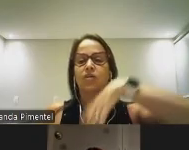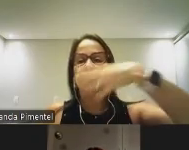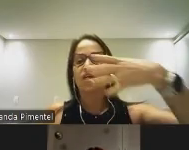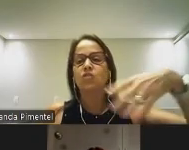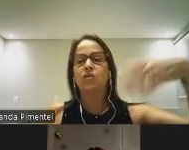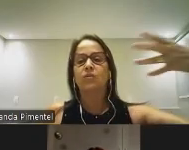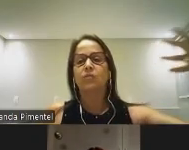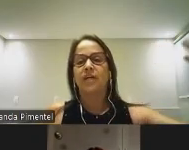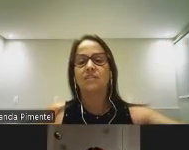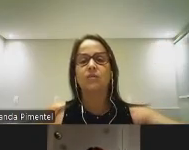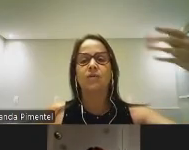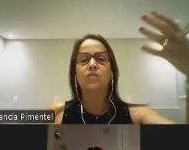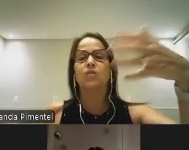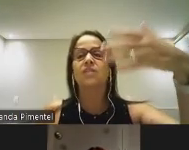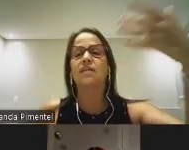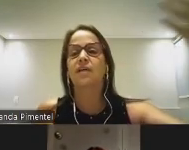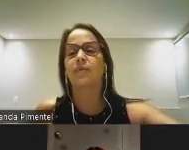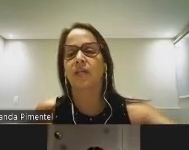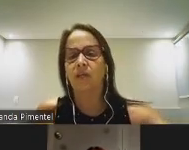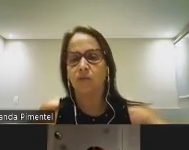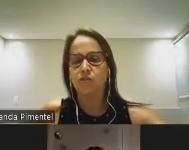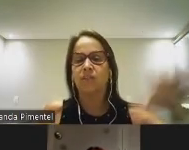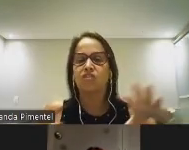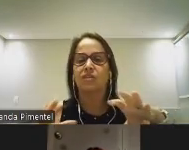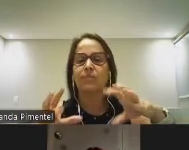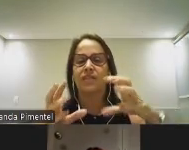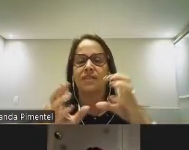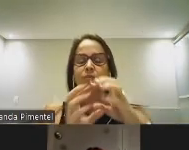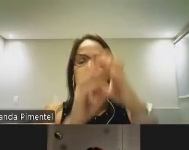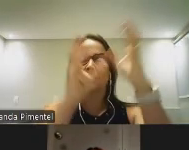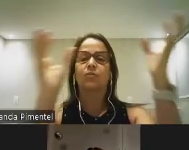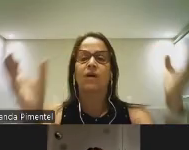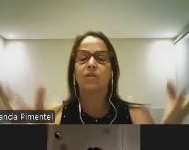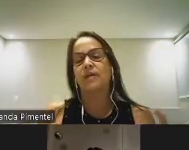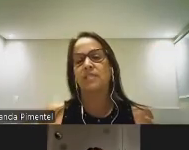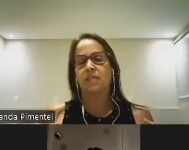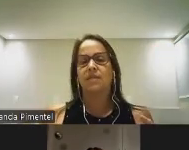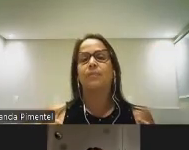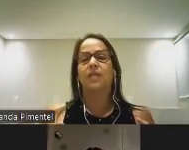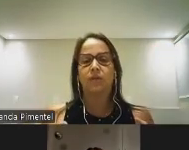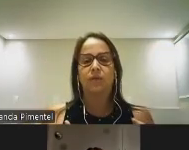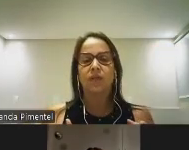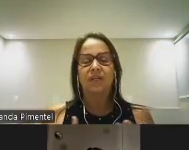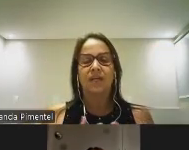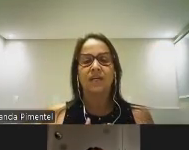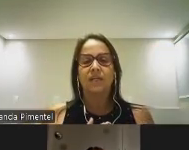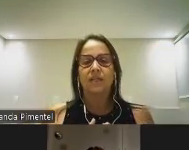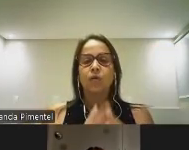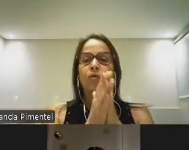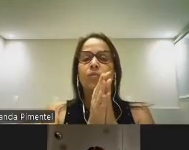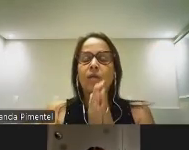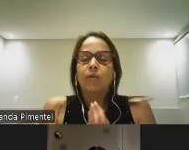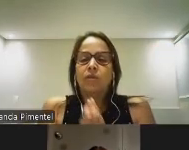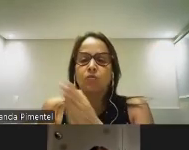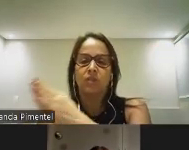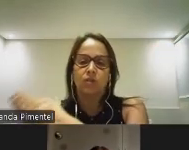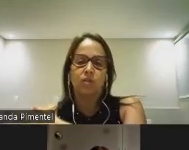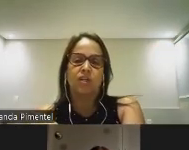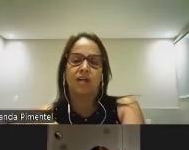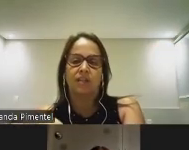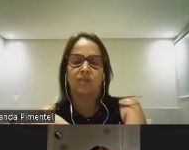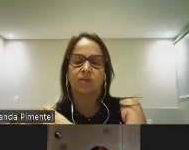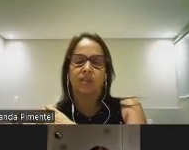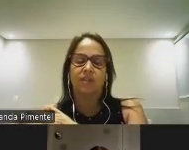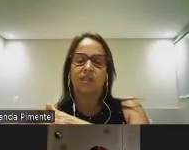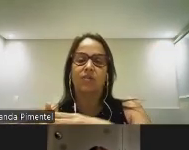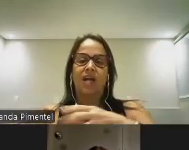assim, nós temos dentro do Brasil uma Suíça de apneicos, quando a gente pensa no percentual de pacientes apneicos, né? E como tem poucas